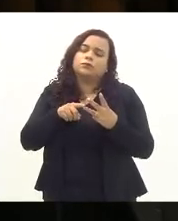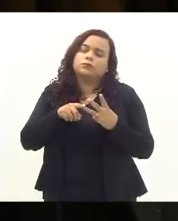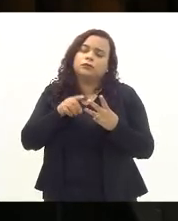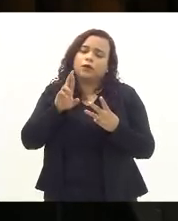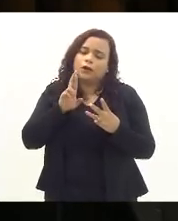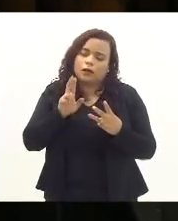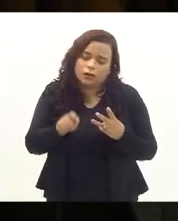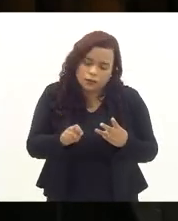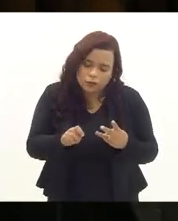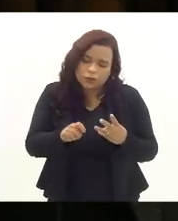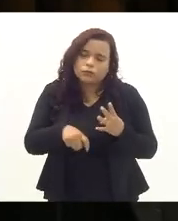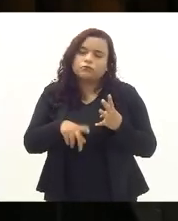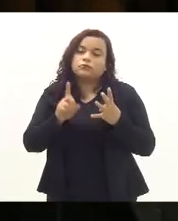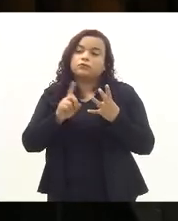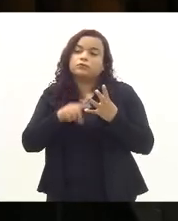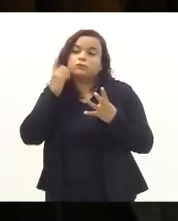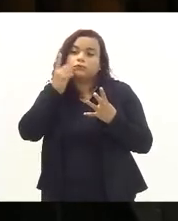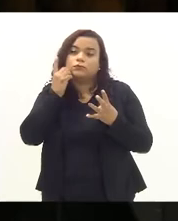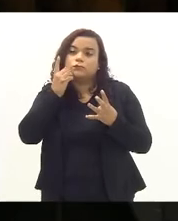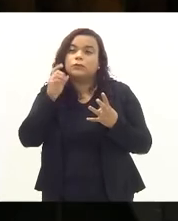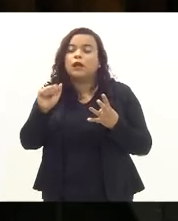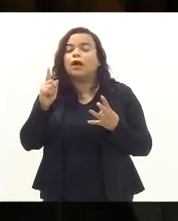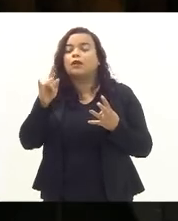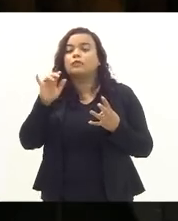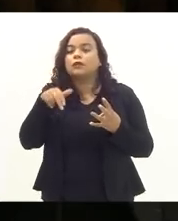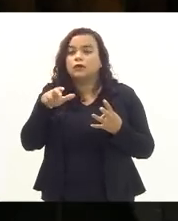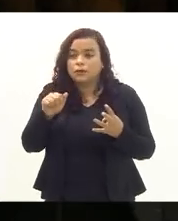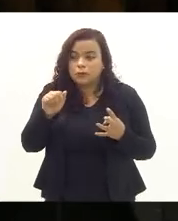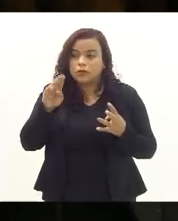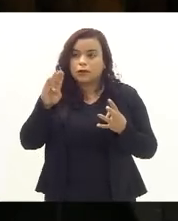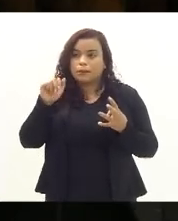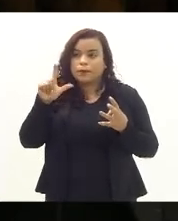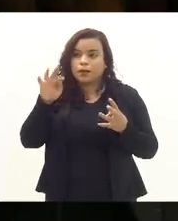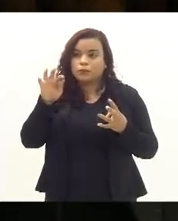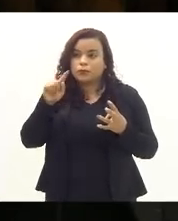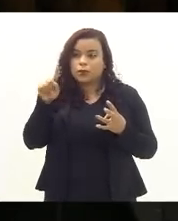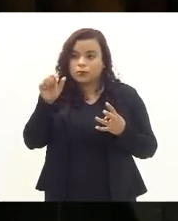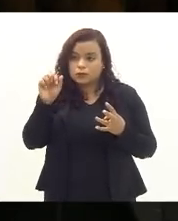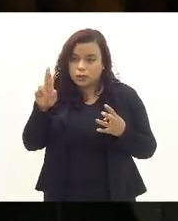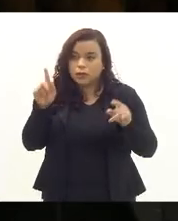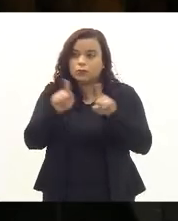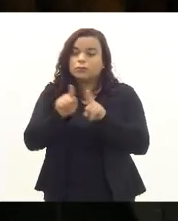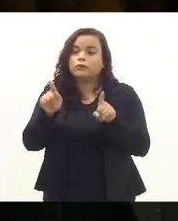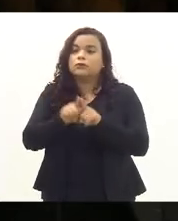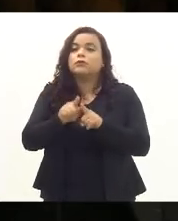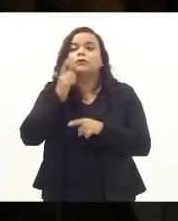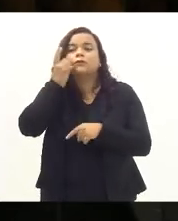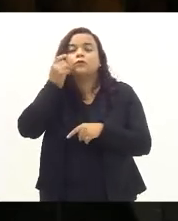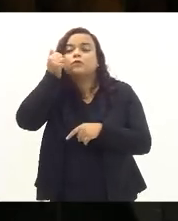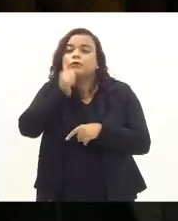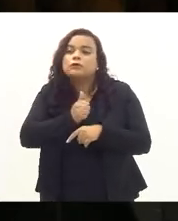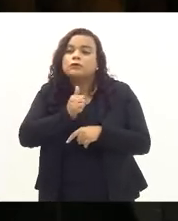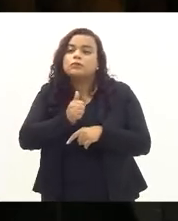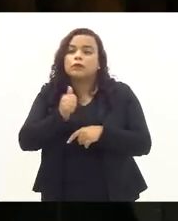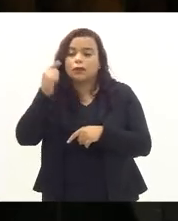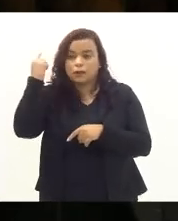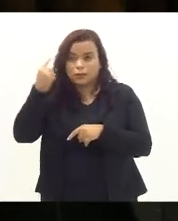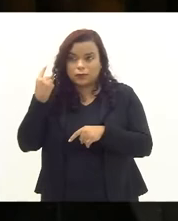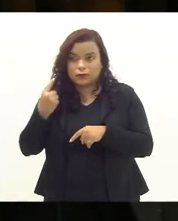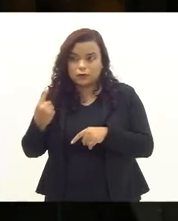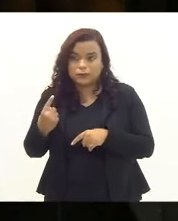Rodrigo deputada Adriana Baltazar EA deputada Dani